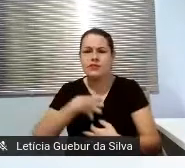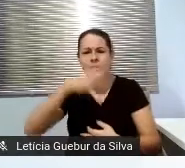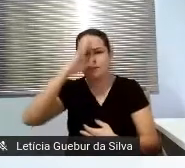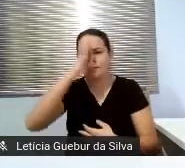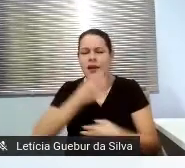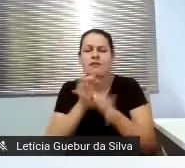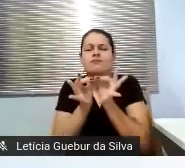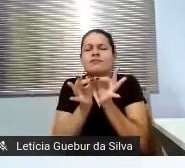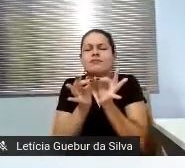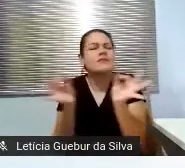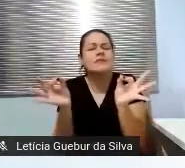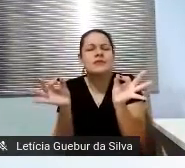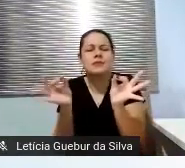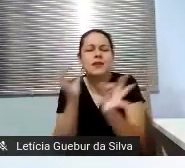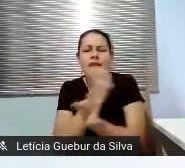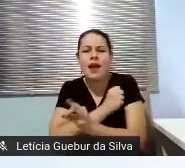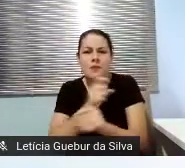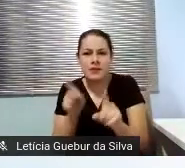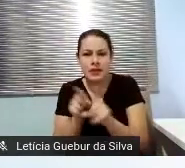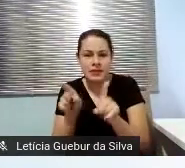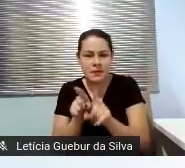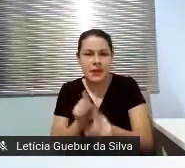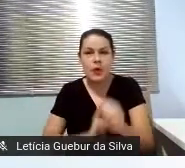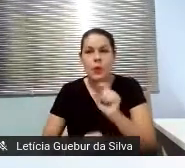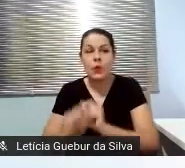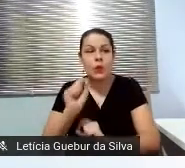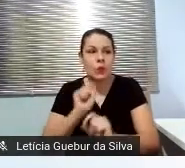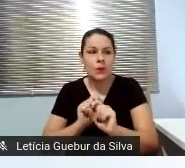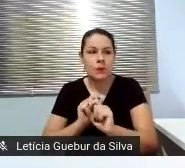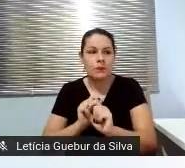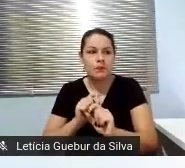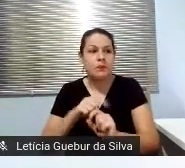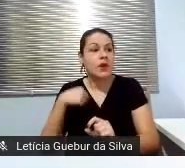simples e bem rápida, né? Nós temos